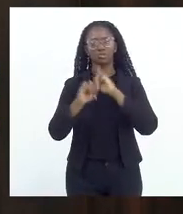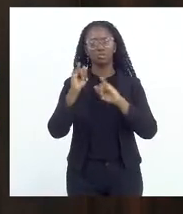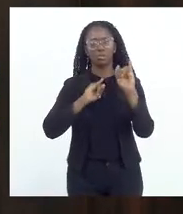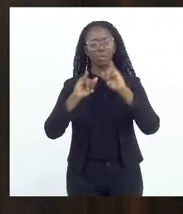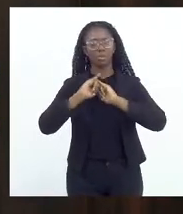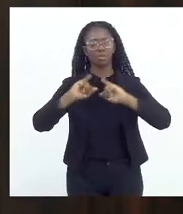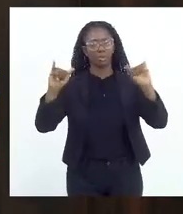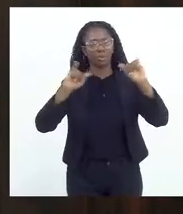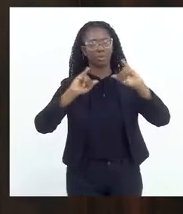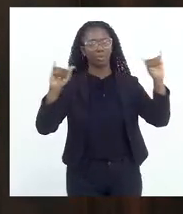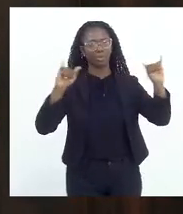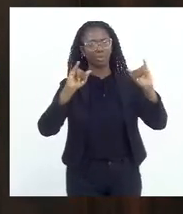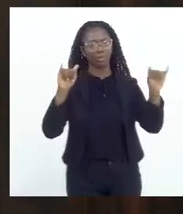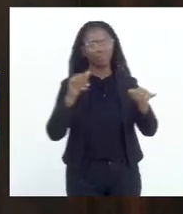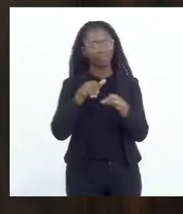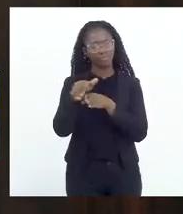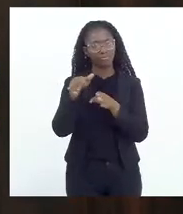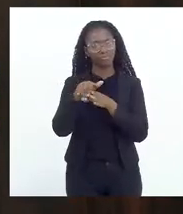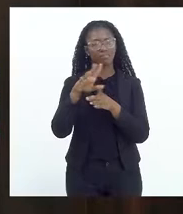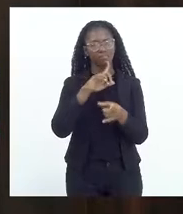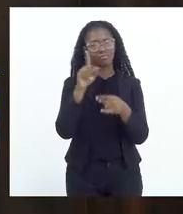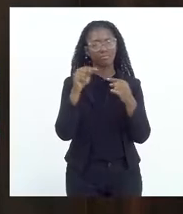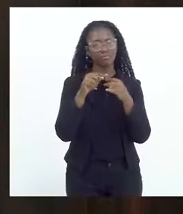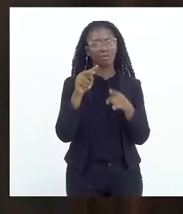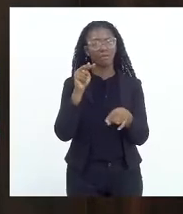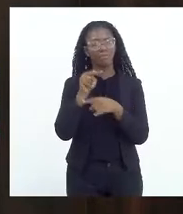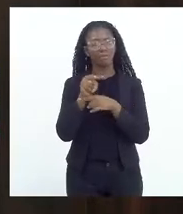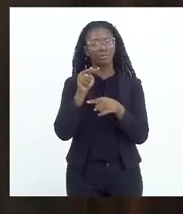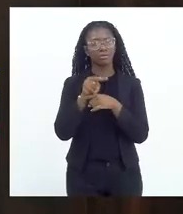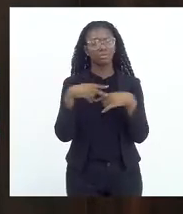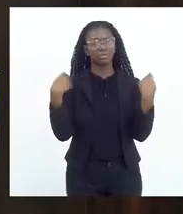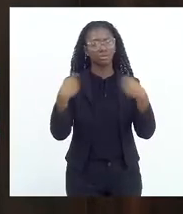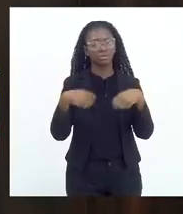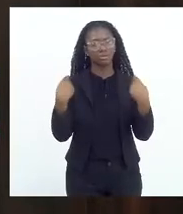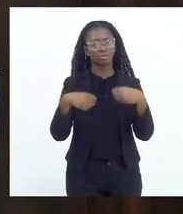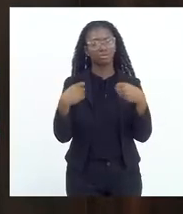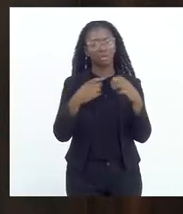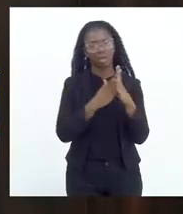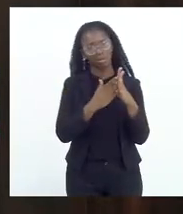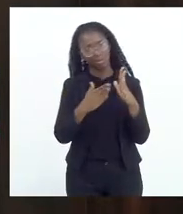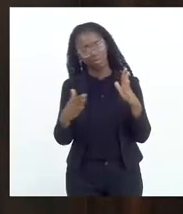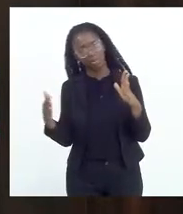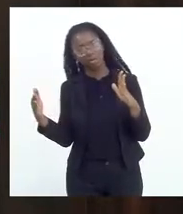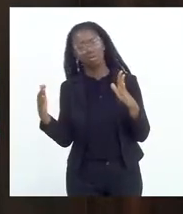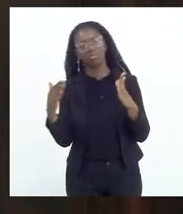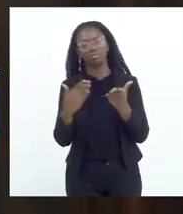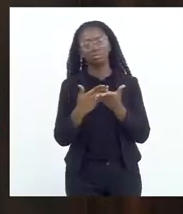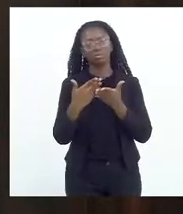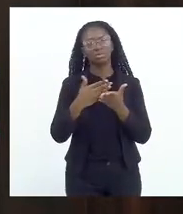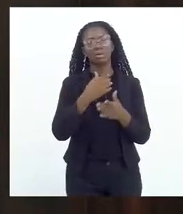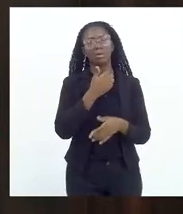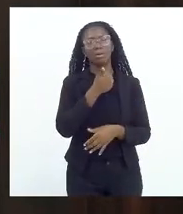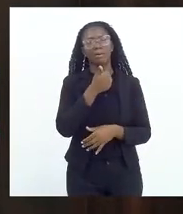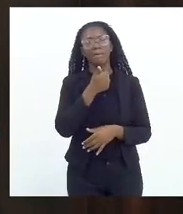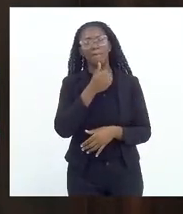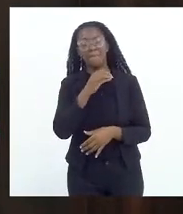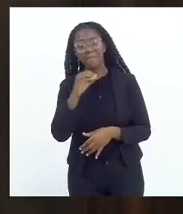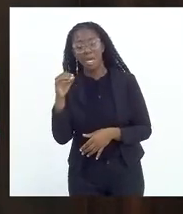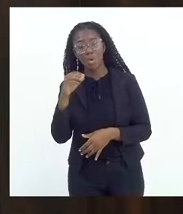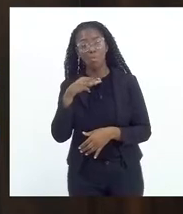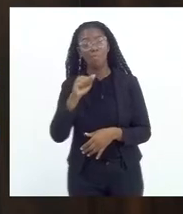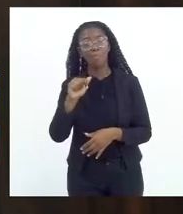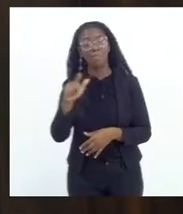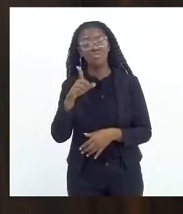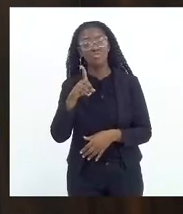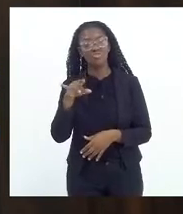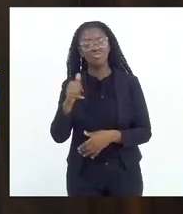conscientização relacionadas à proteção necessária durante os primeiros 1.000 dias de vida da